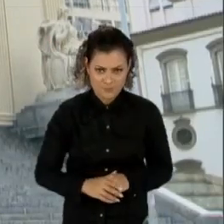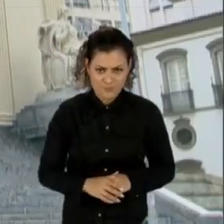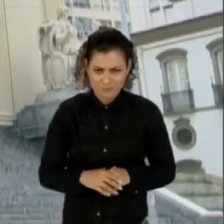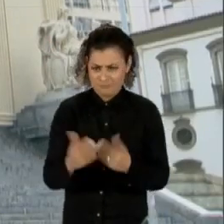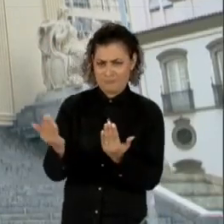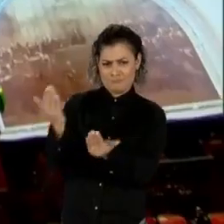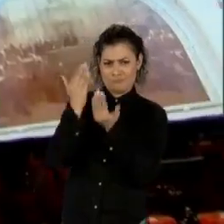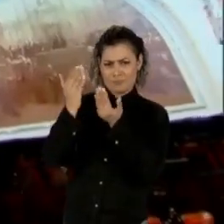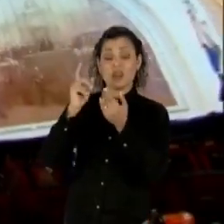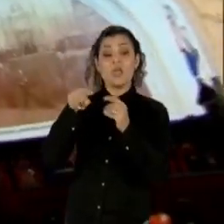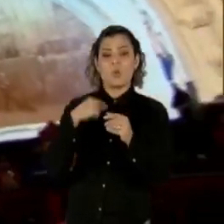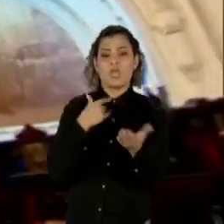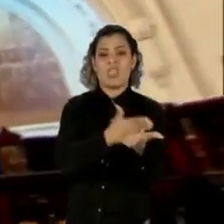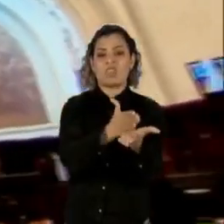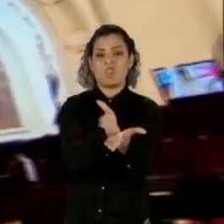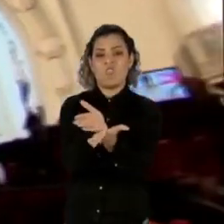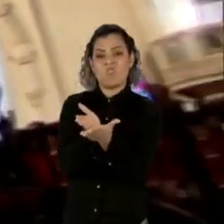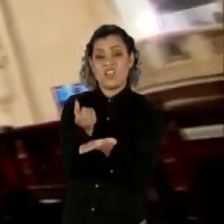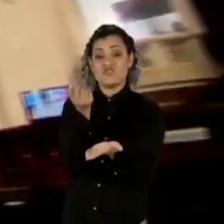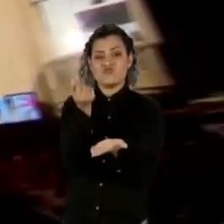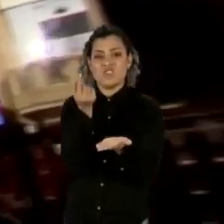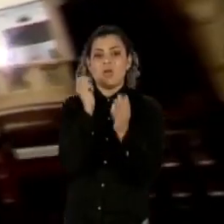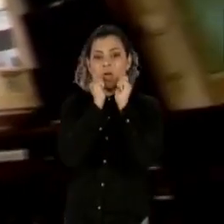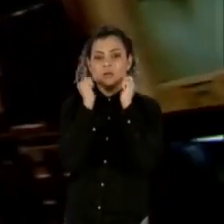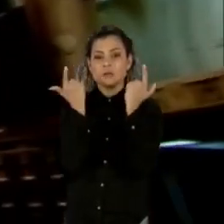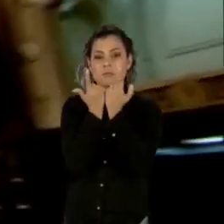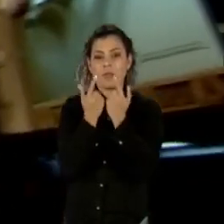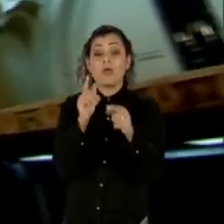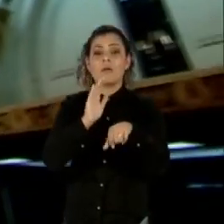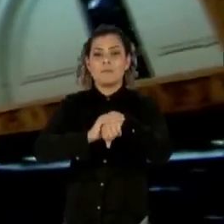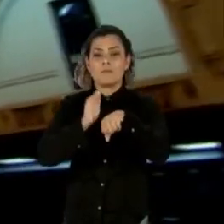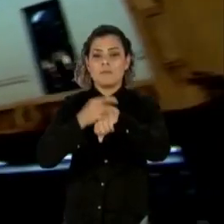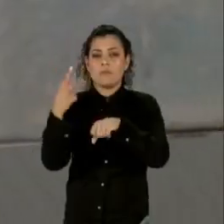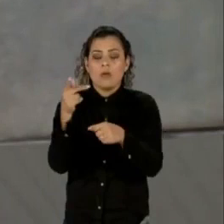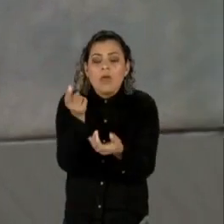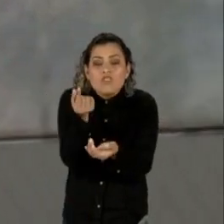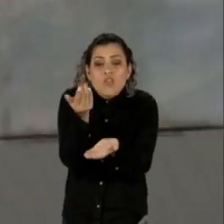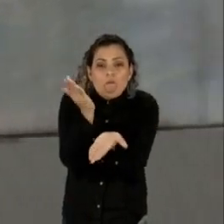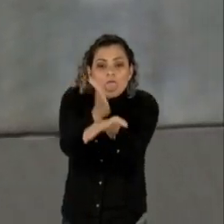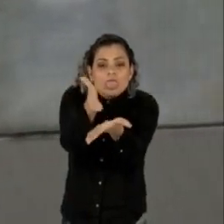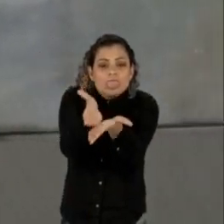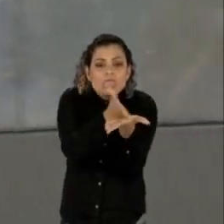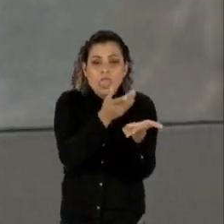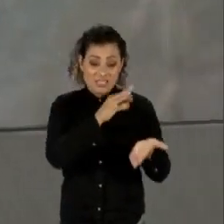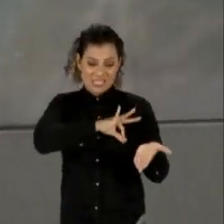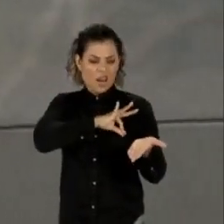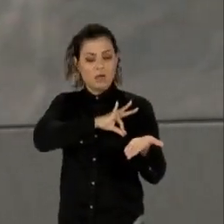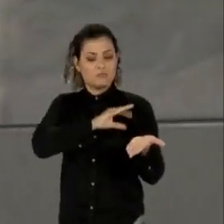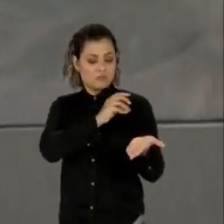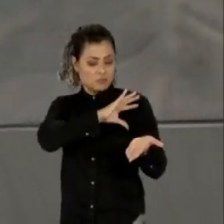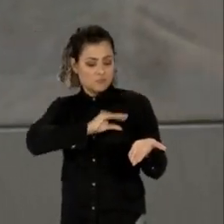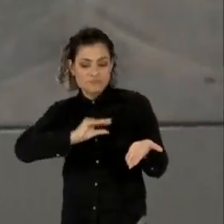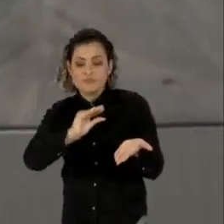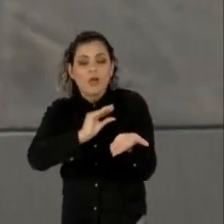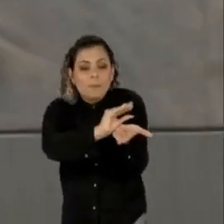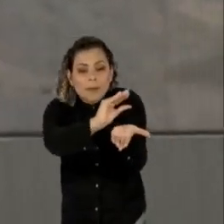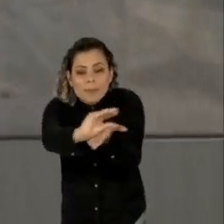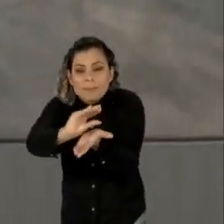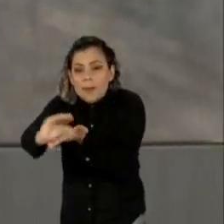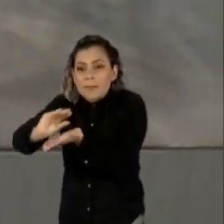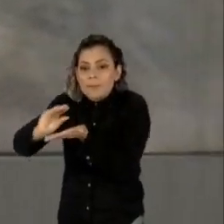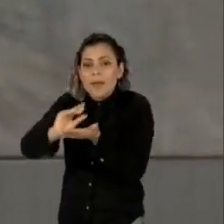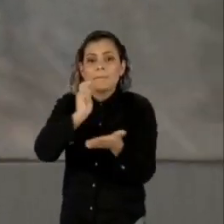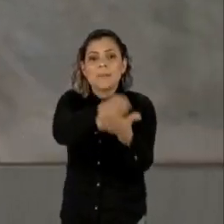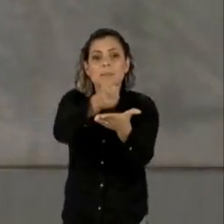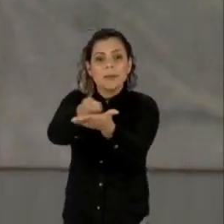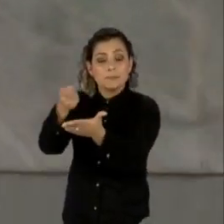prática da chamada rachadinha esquema em que servidores repassam parte ou a totalidade do salário ao político que os contratou a